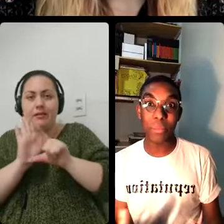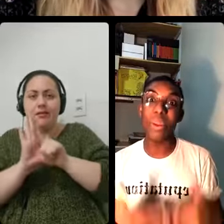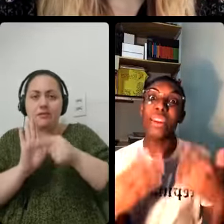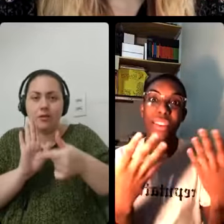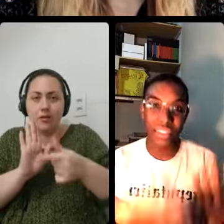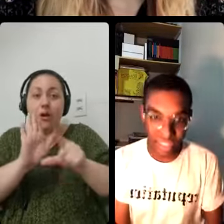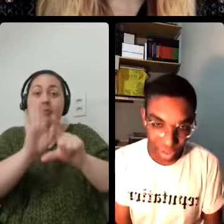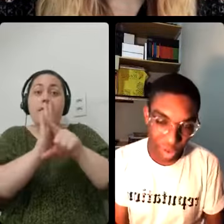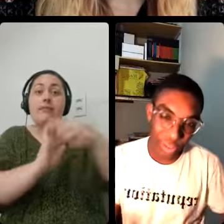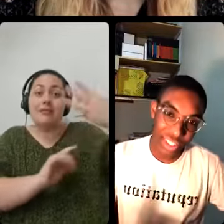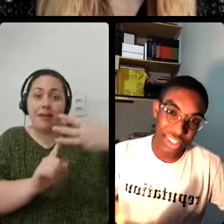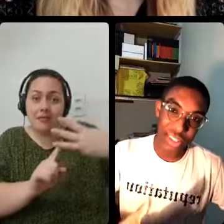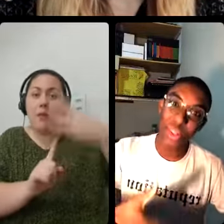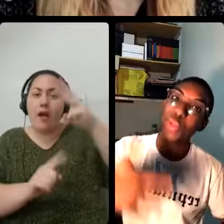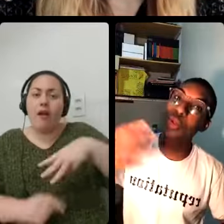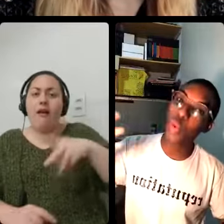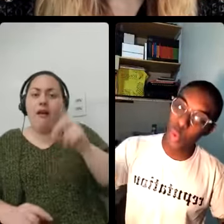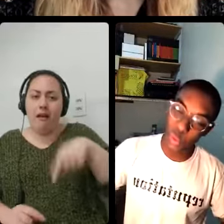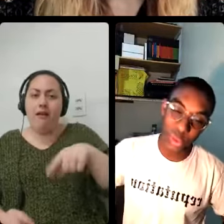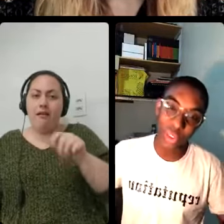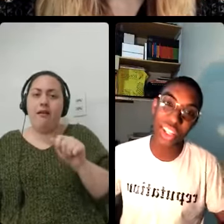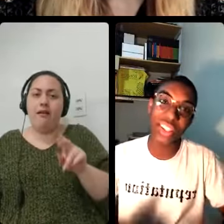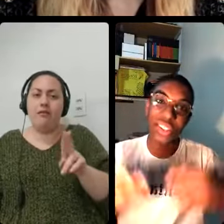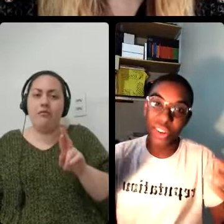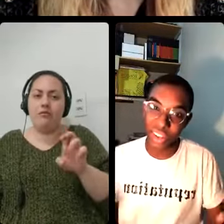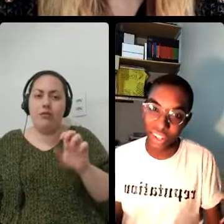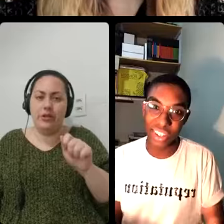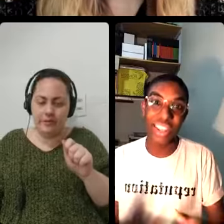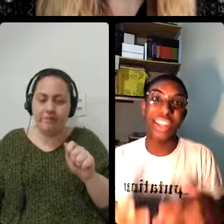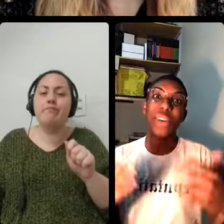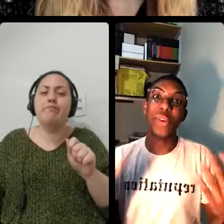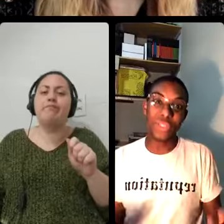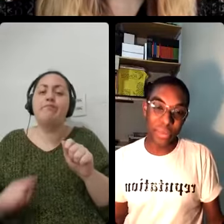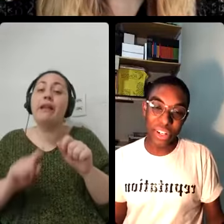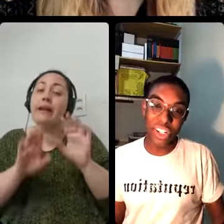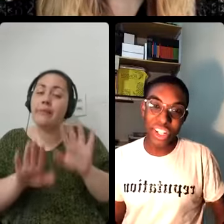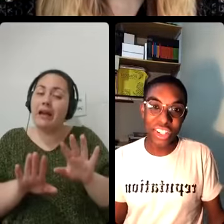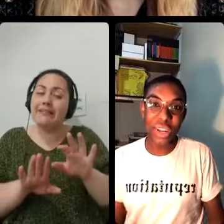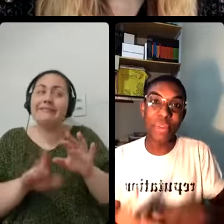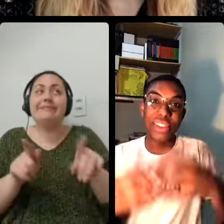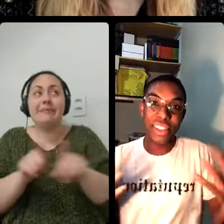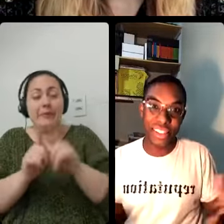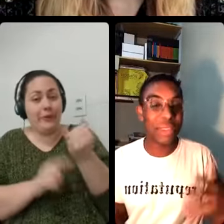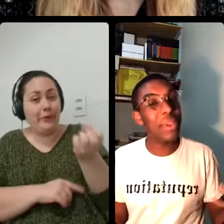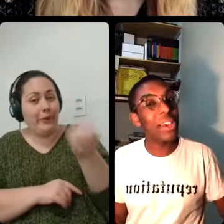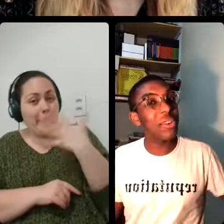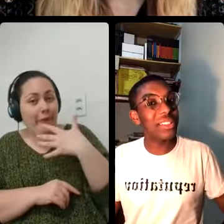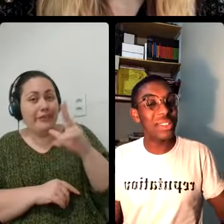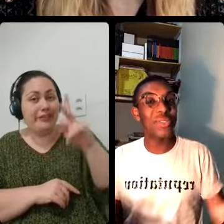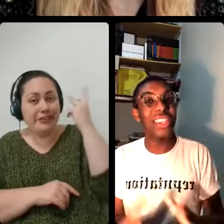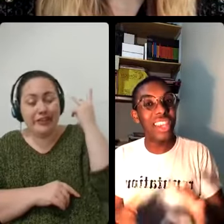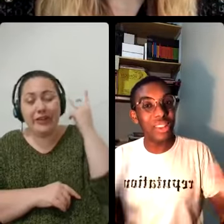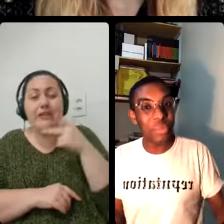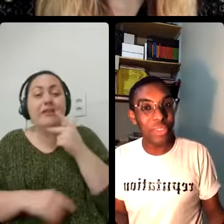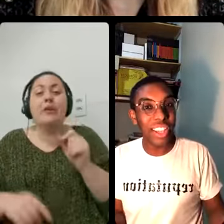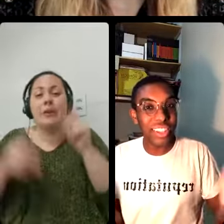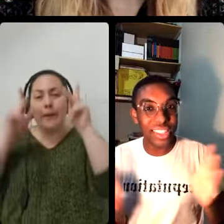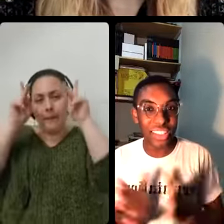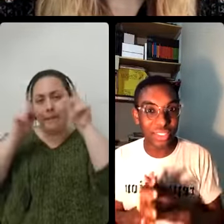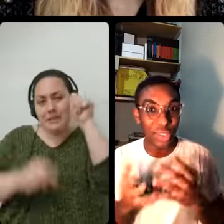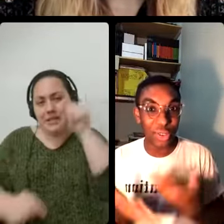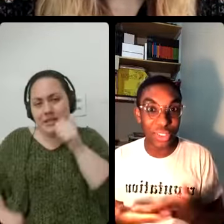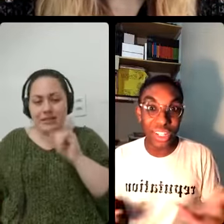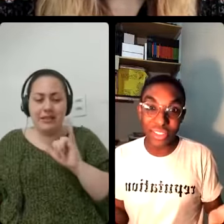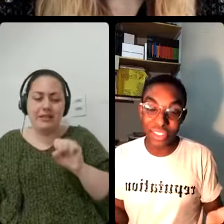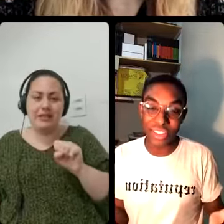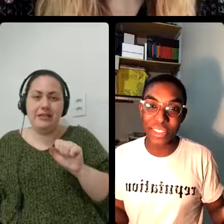Daí também é uma outra questão que nos contam, e que a história conta pra gente, que a princesa Isabel assinou um termo e aí